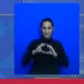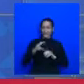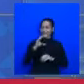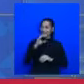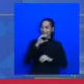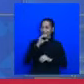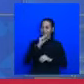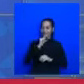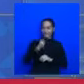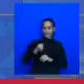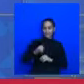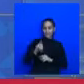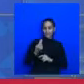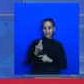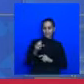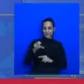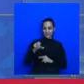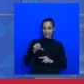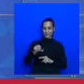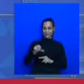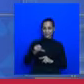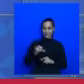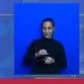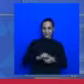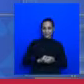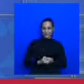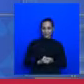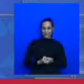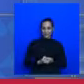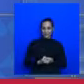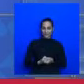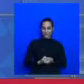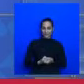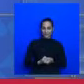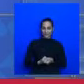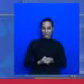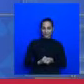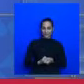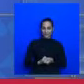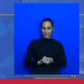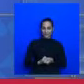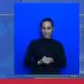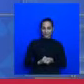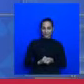Bola laranja, 29. Laranja, número 29.